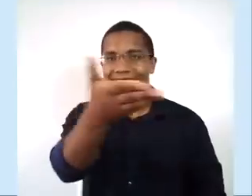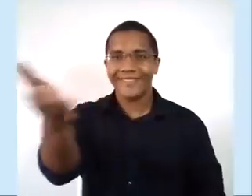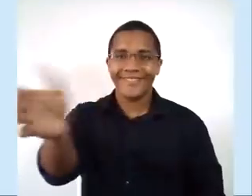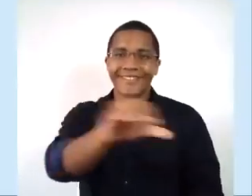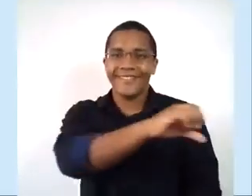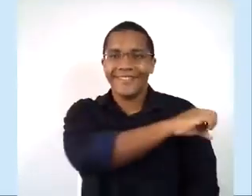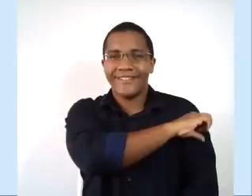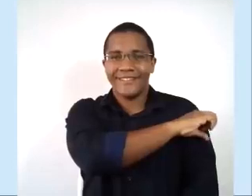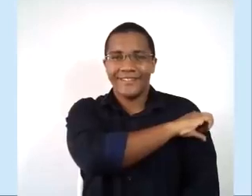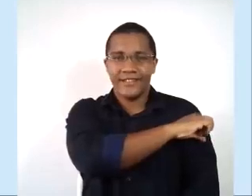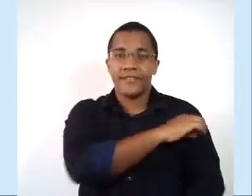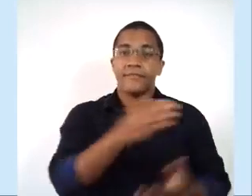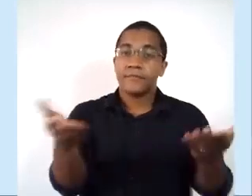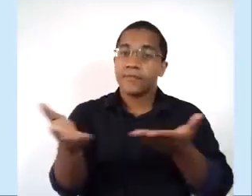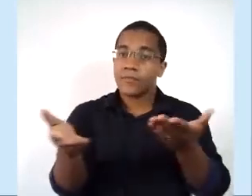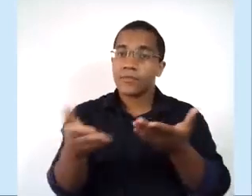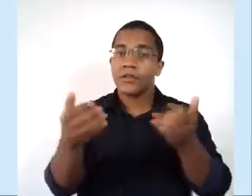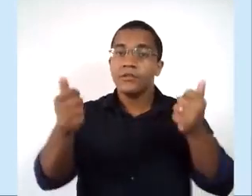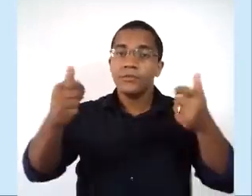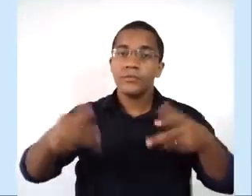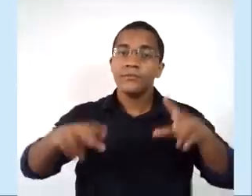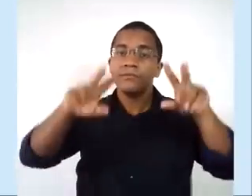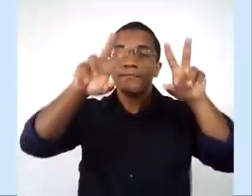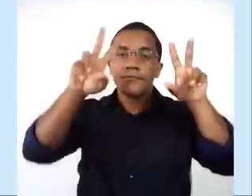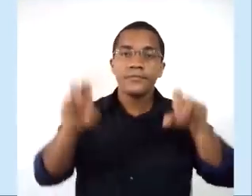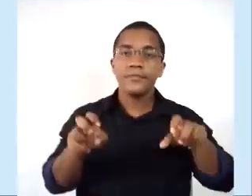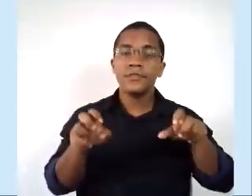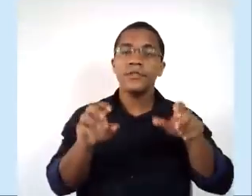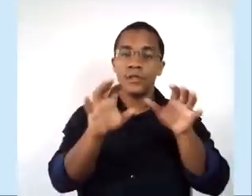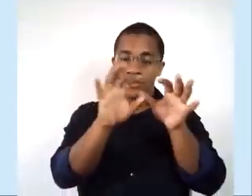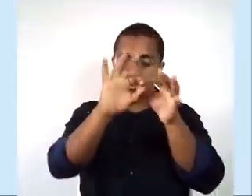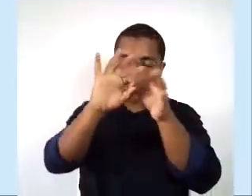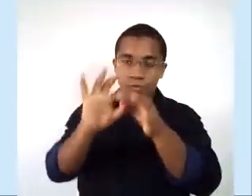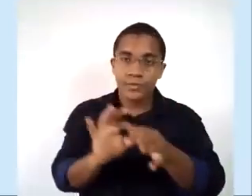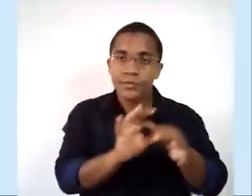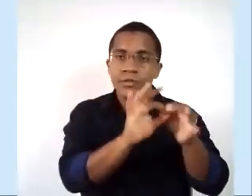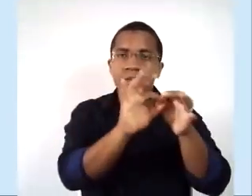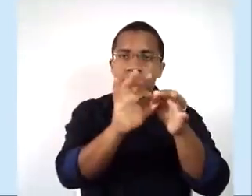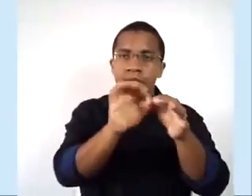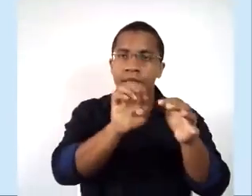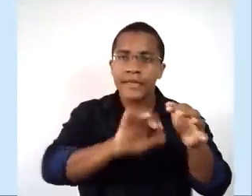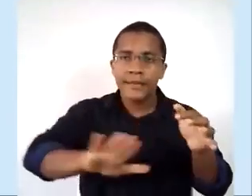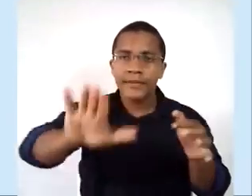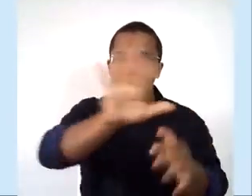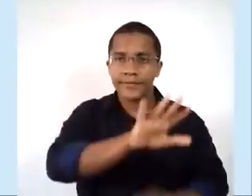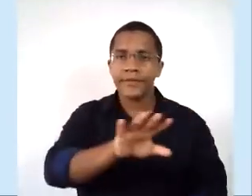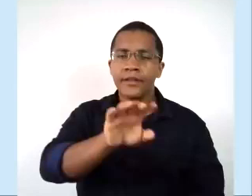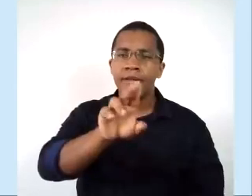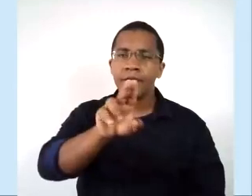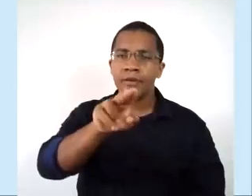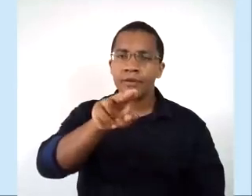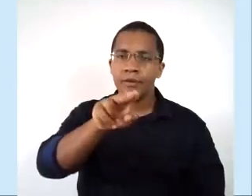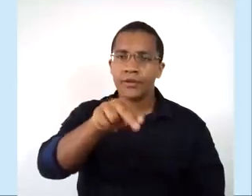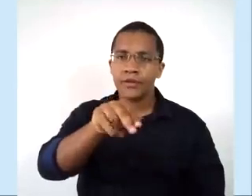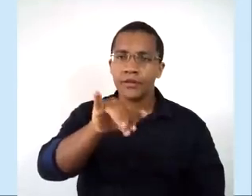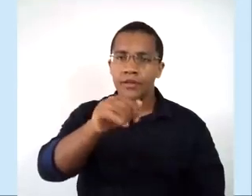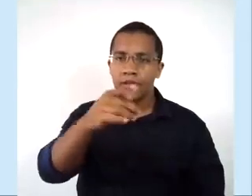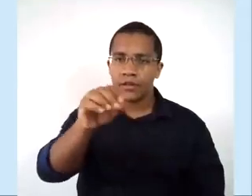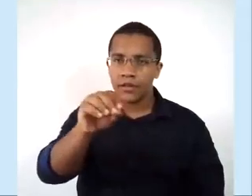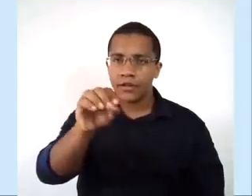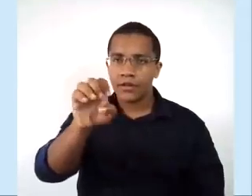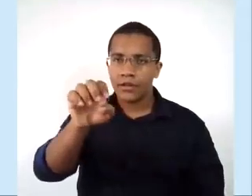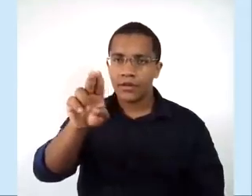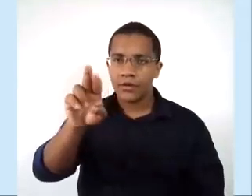Olá, galerinha do nono ano. Eu vim falar um pouquinho agora sobre a consolidação e formação da União Europeia, certo? Então, nessa aula a